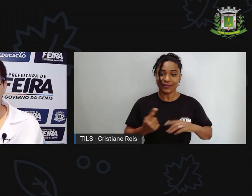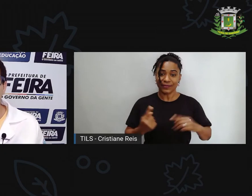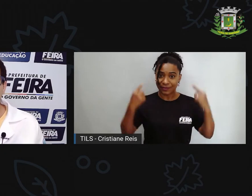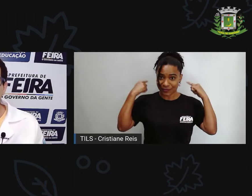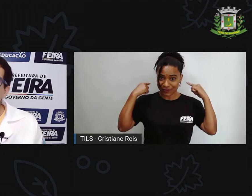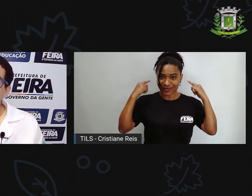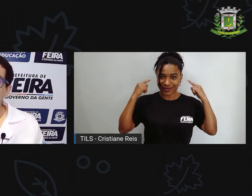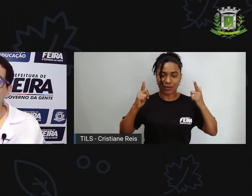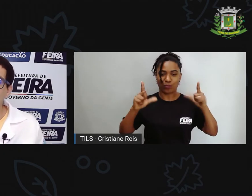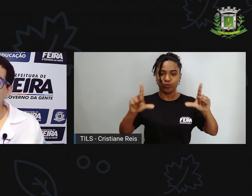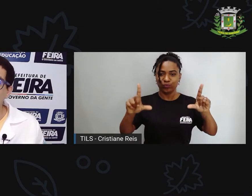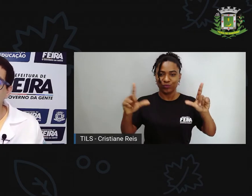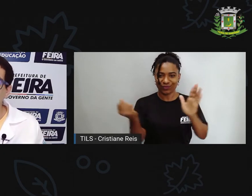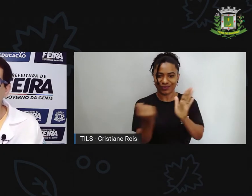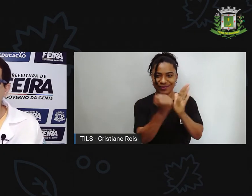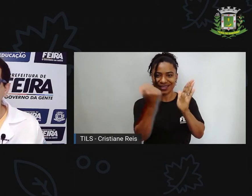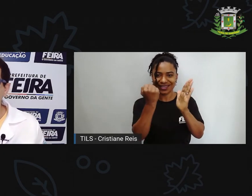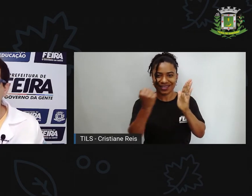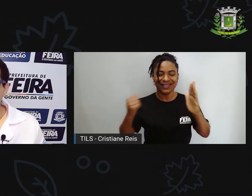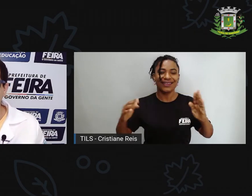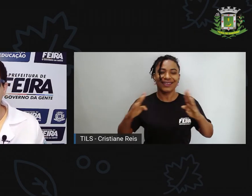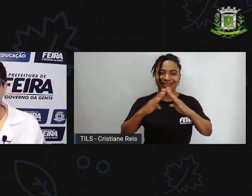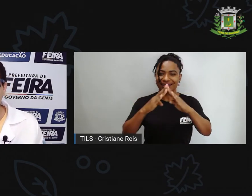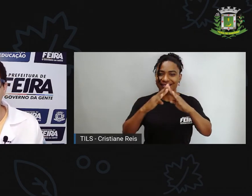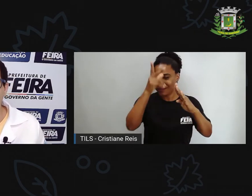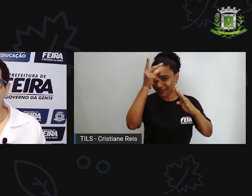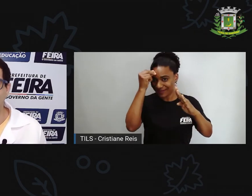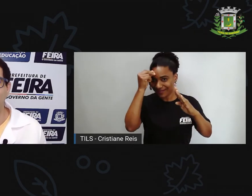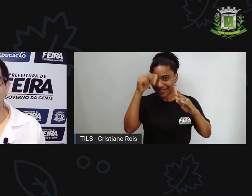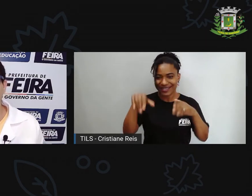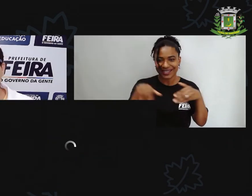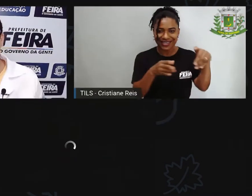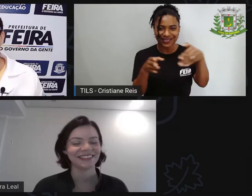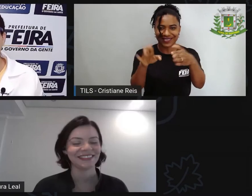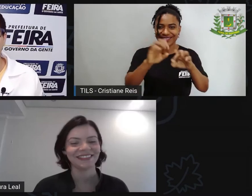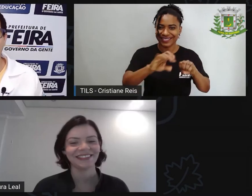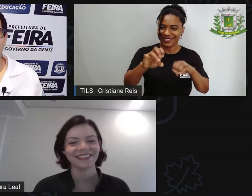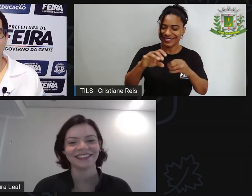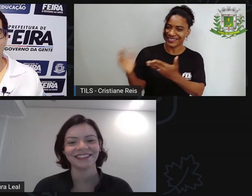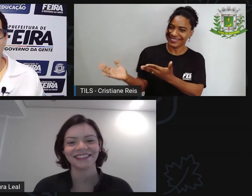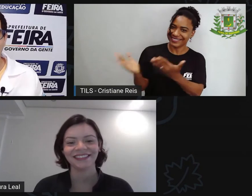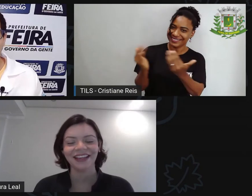logomarca da prefeitura e do Caminhos da Educação. Laura, com você.